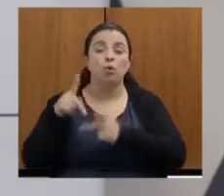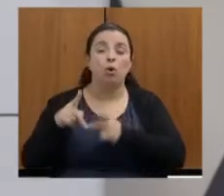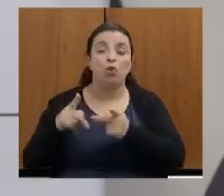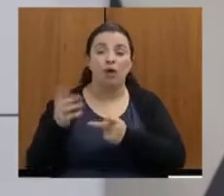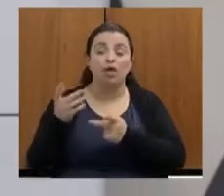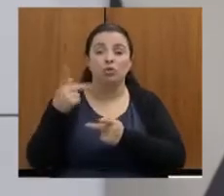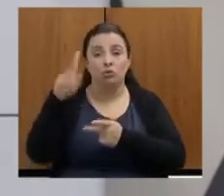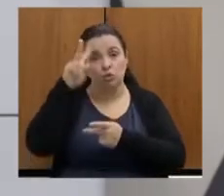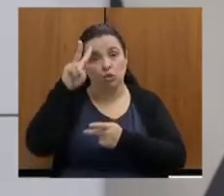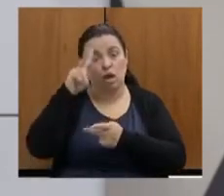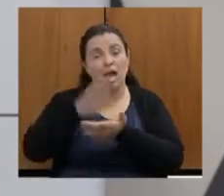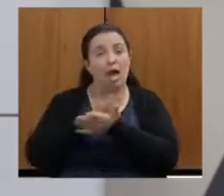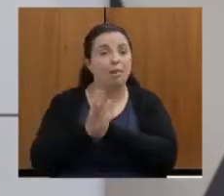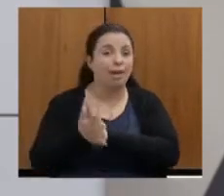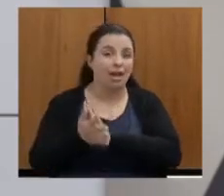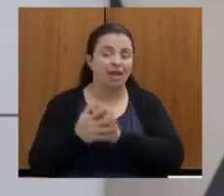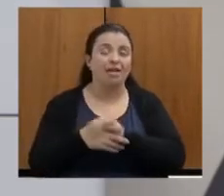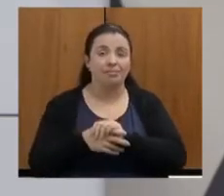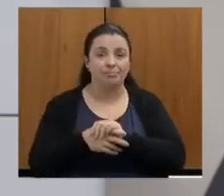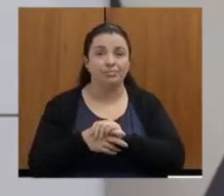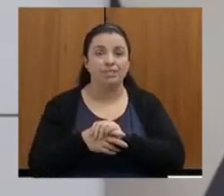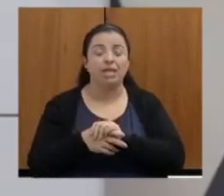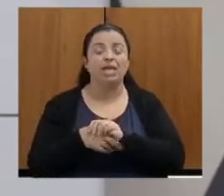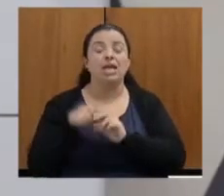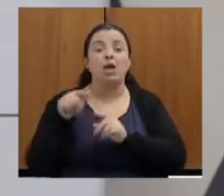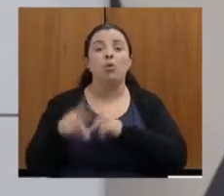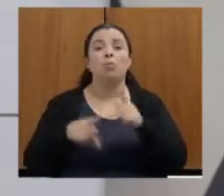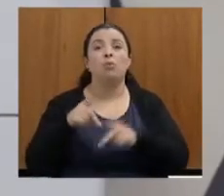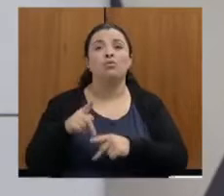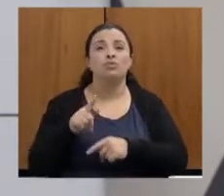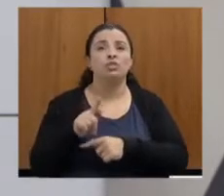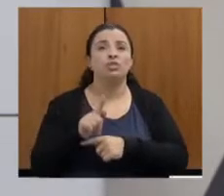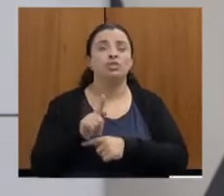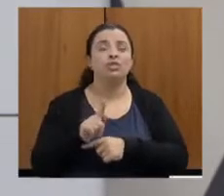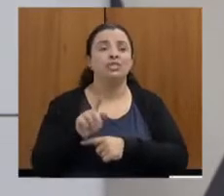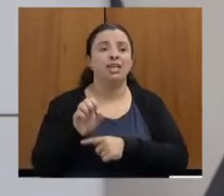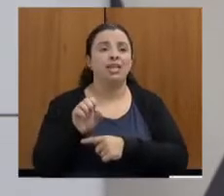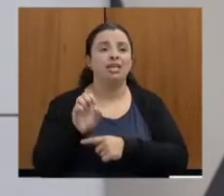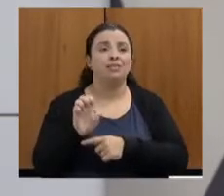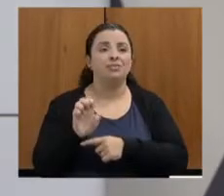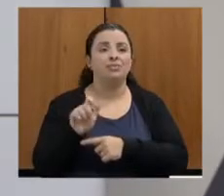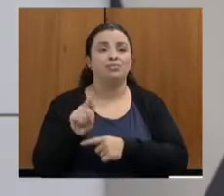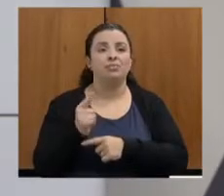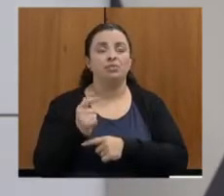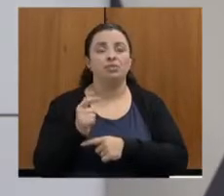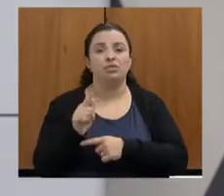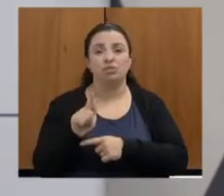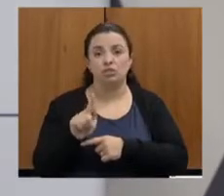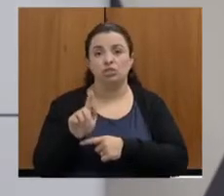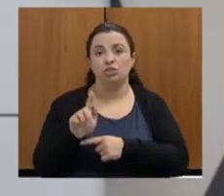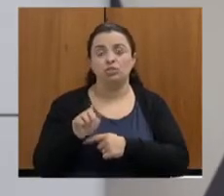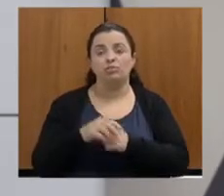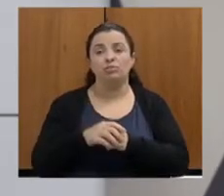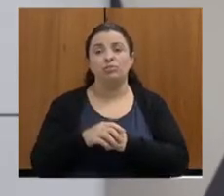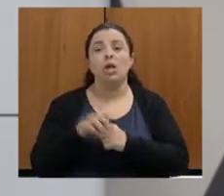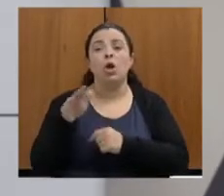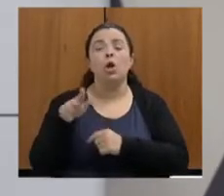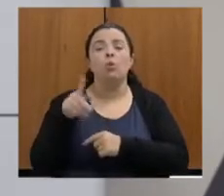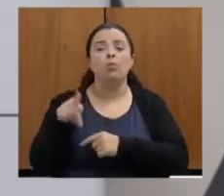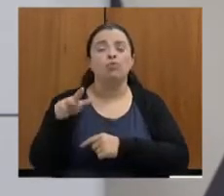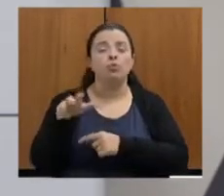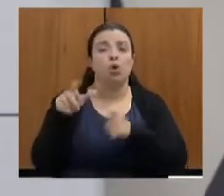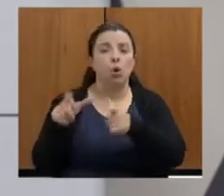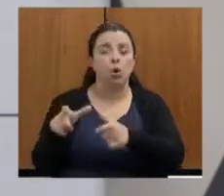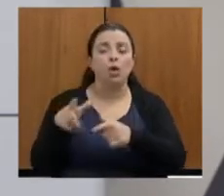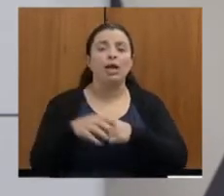Gesteira é EAD Gesteira que eu quero falar hoje como uma localidade né Eu acho que a gente já viu aqui dimensões mais Gerais